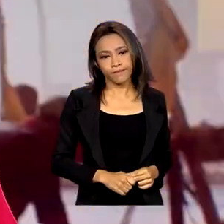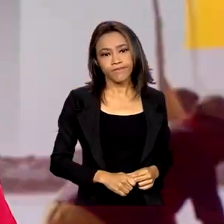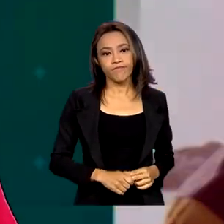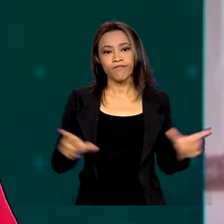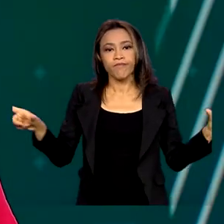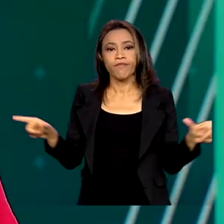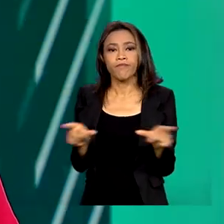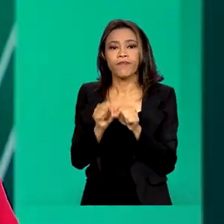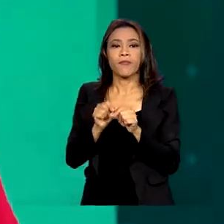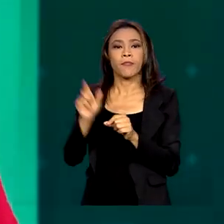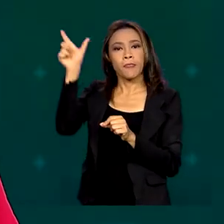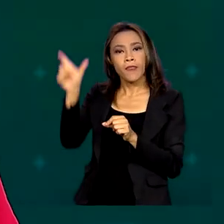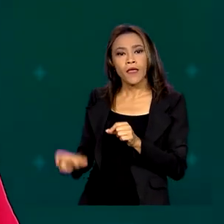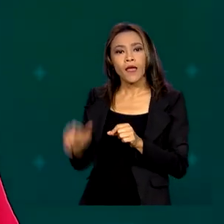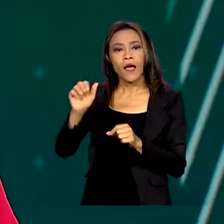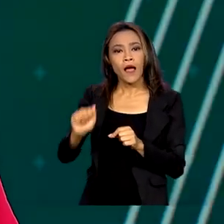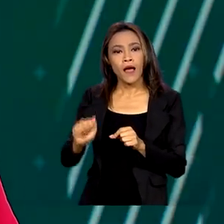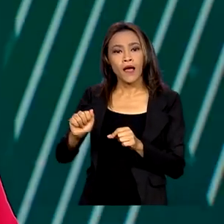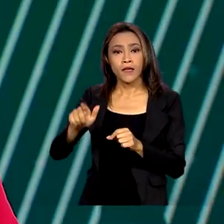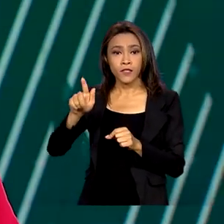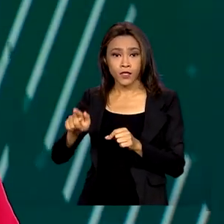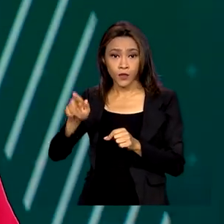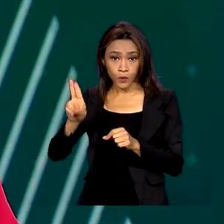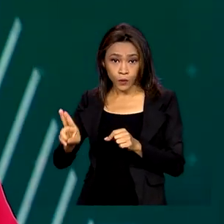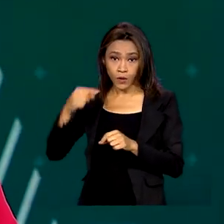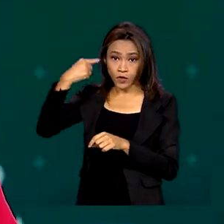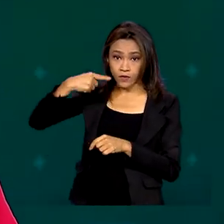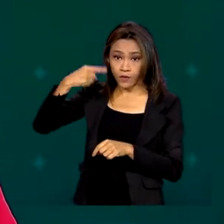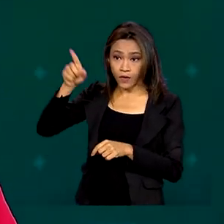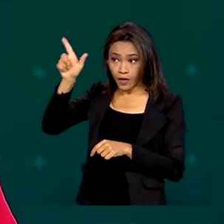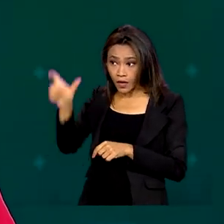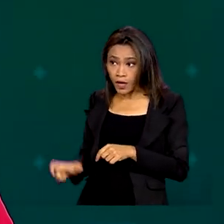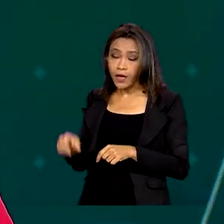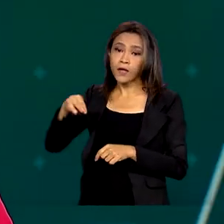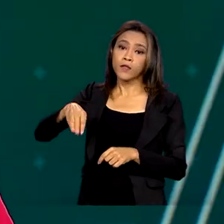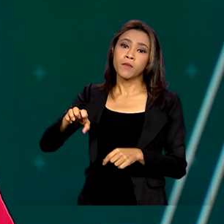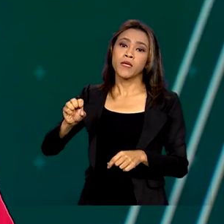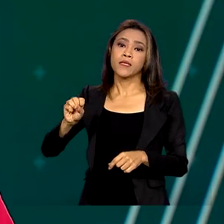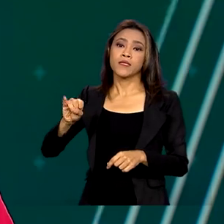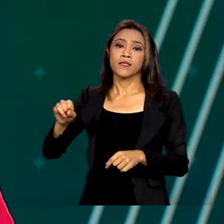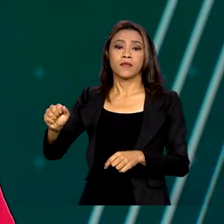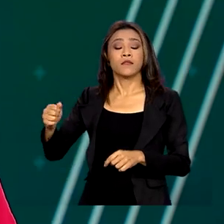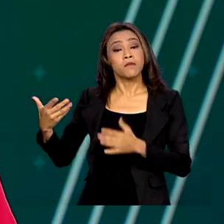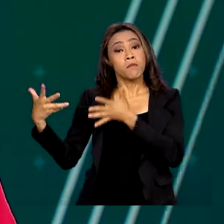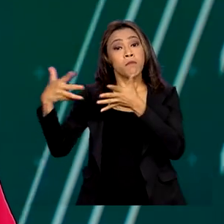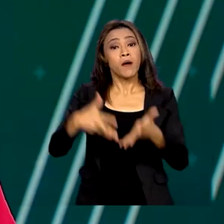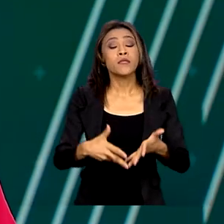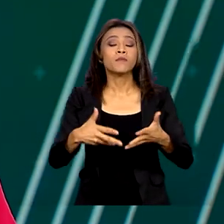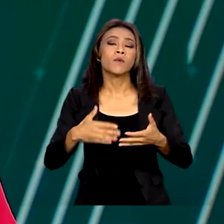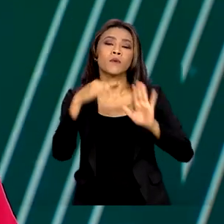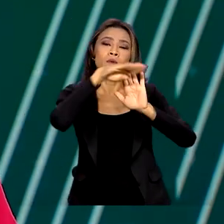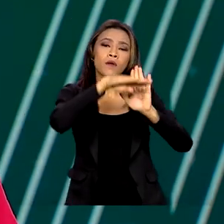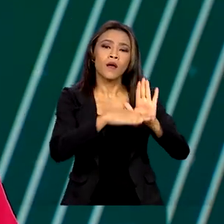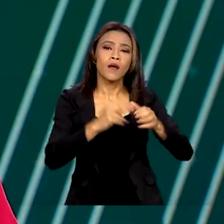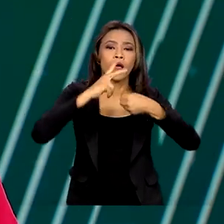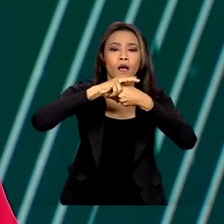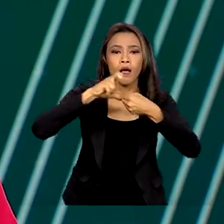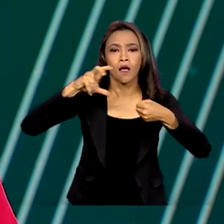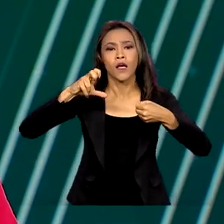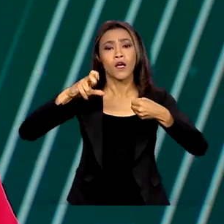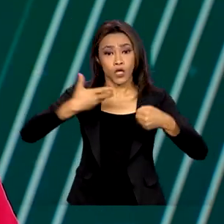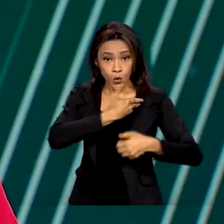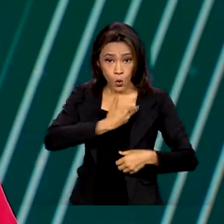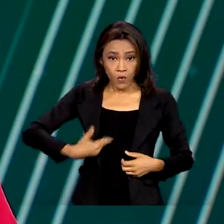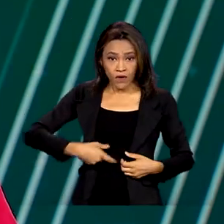O Advogado Geral da União Jorge Messias participou do programa de rádio A Voz do Brasil e falou que o governo irá